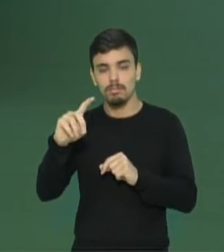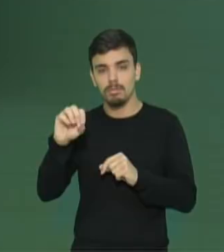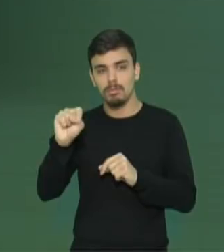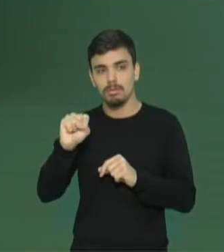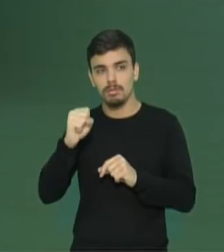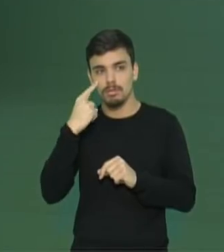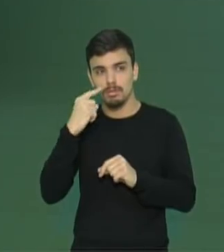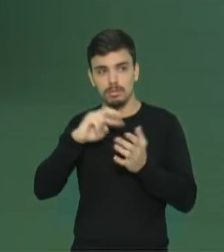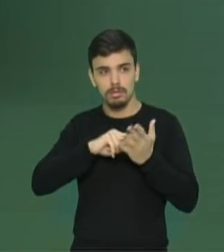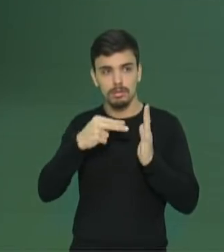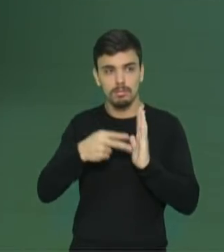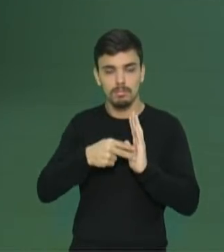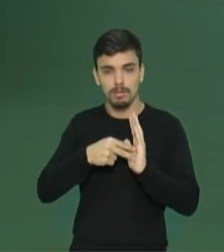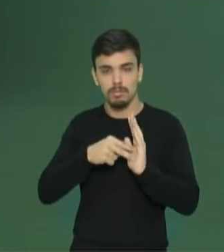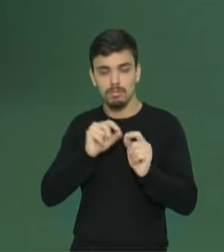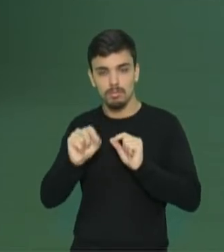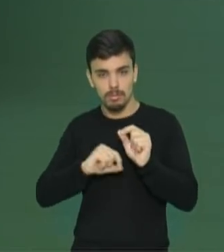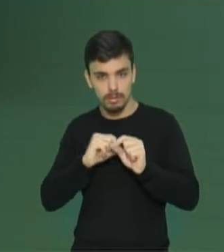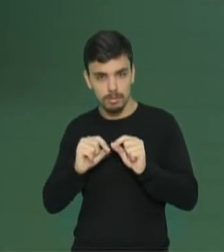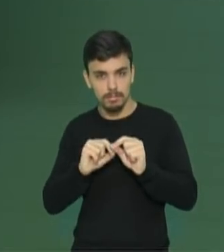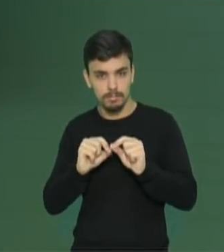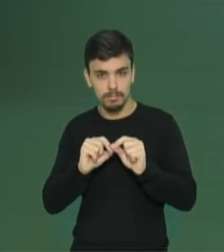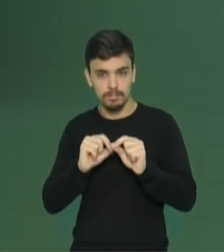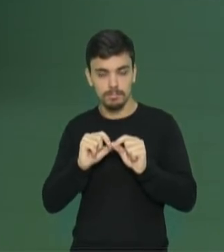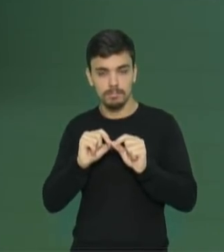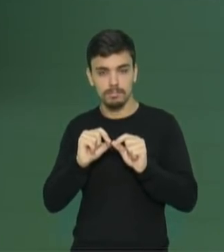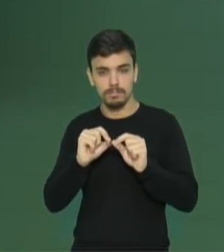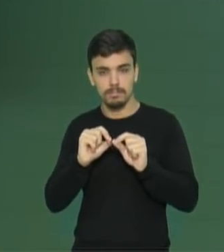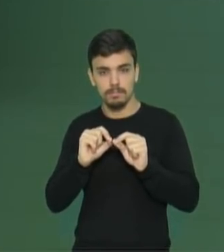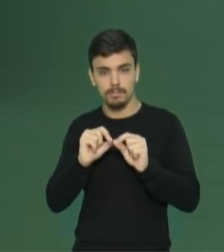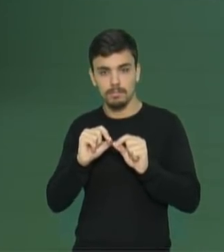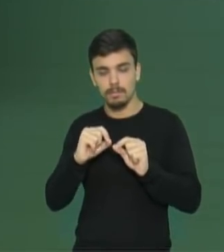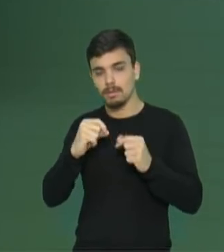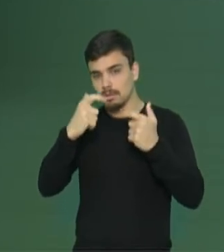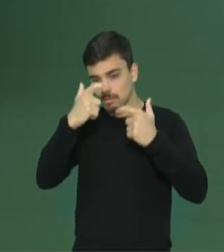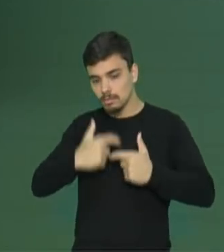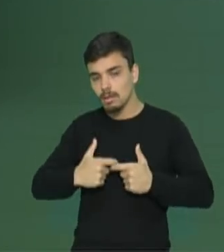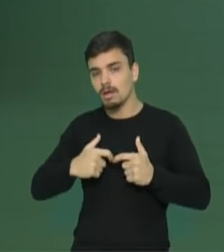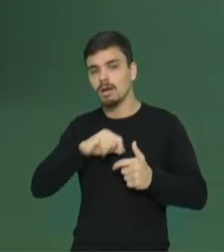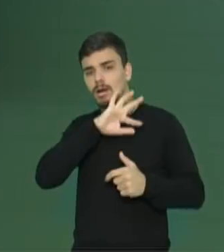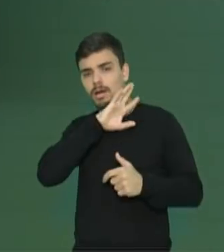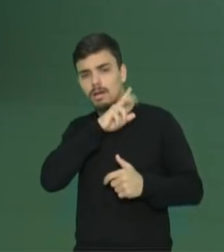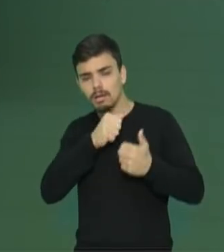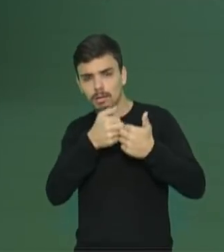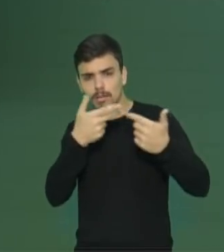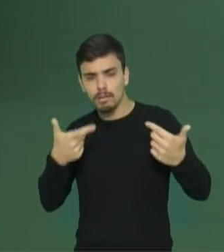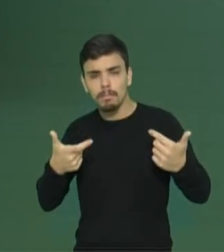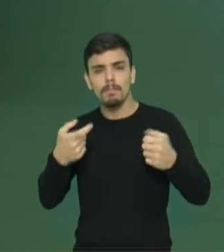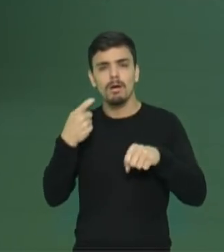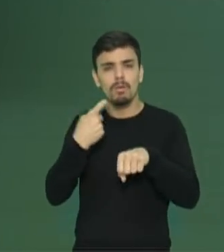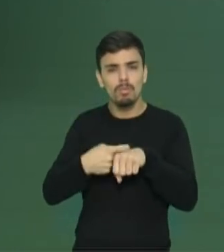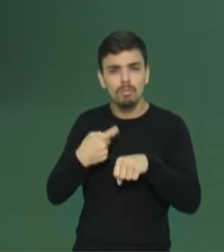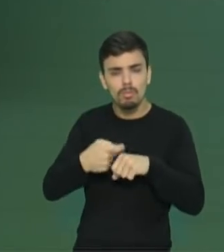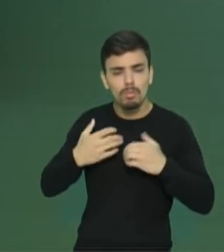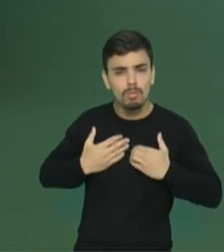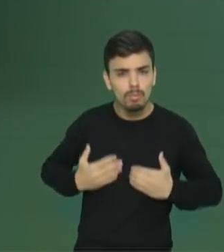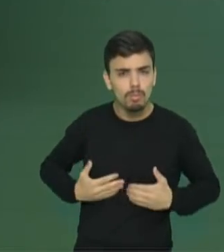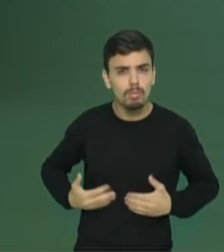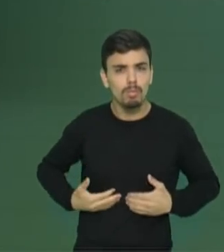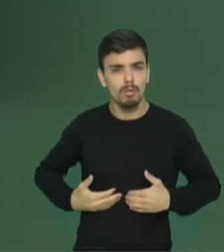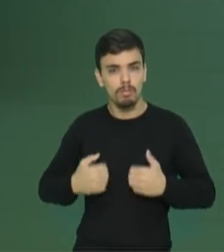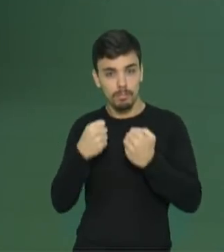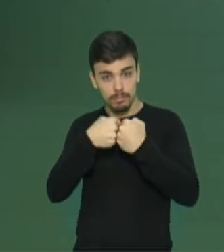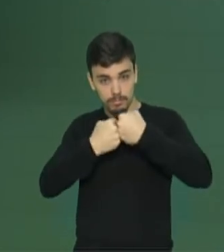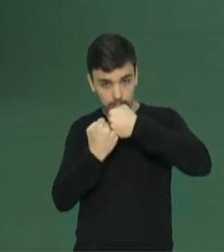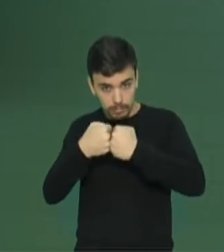ou pernas articulados. Só que não são só os pés ou as pernas. Todos os apêndices, todos os anexos